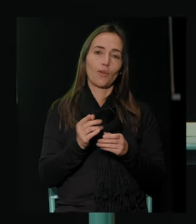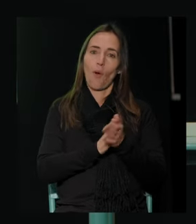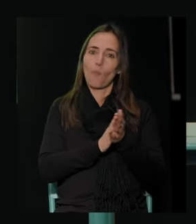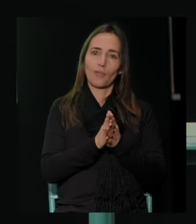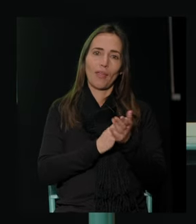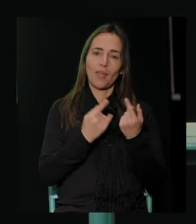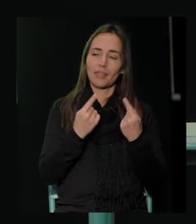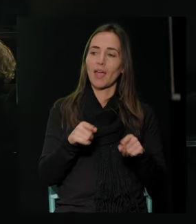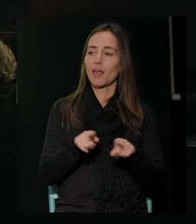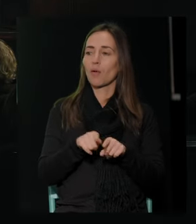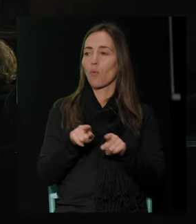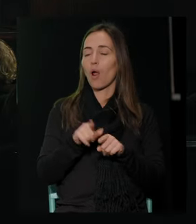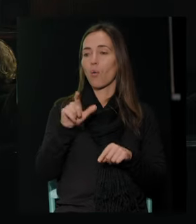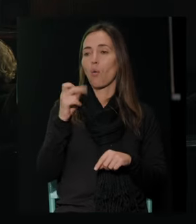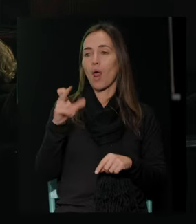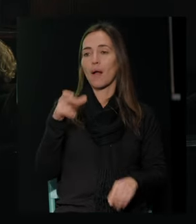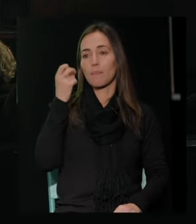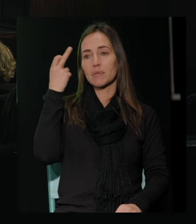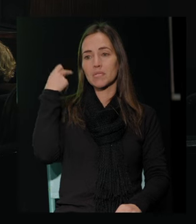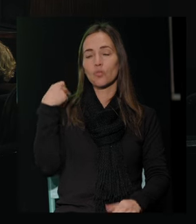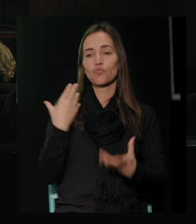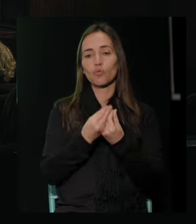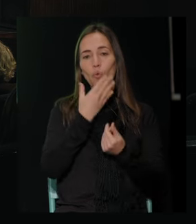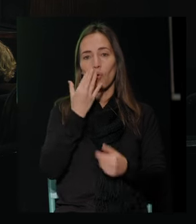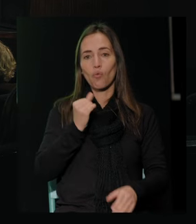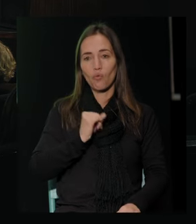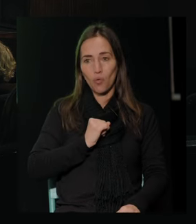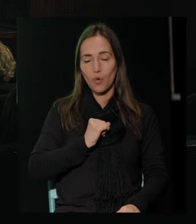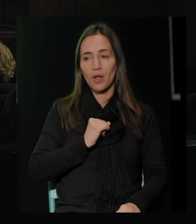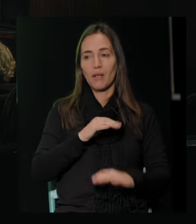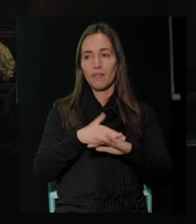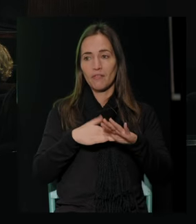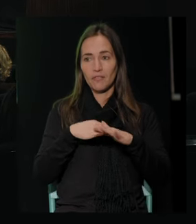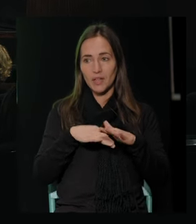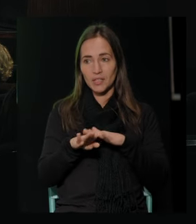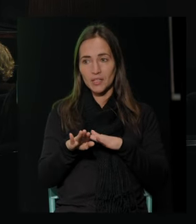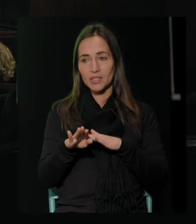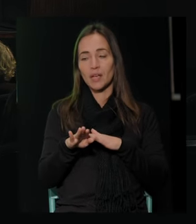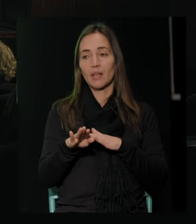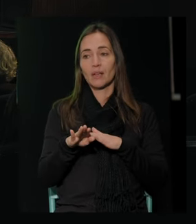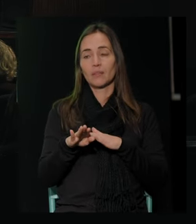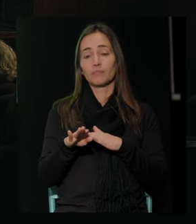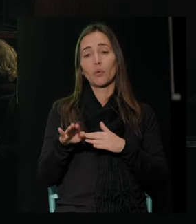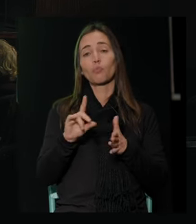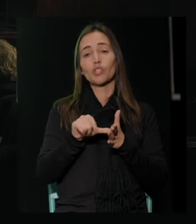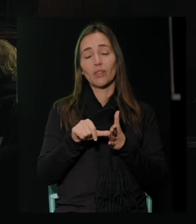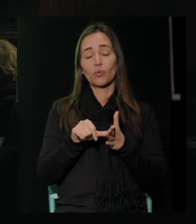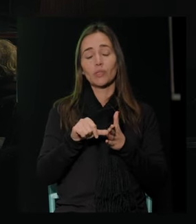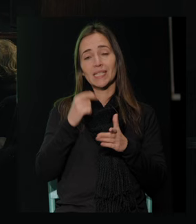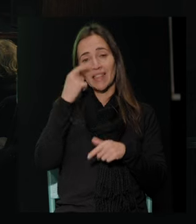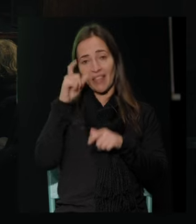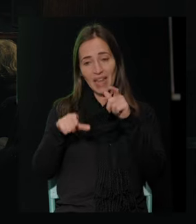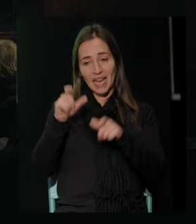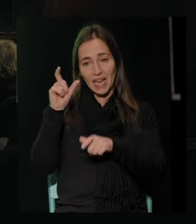oportunidades. aos lares e Sim. aconteceu, eu fiz o ano passado com os meus alunos, na Cidadania, encontraram-se